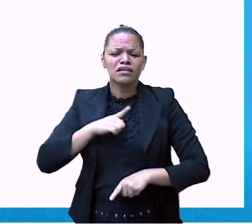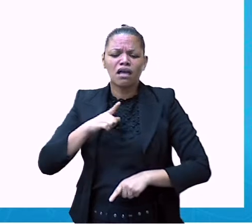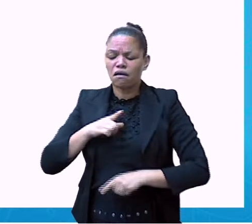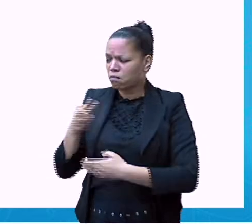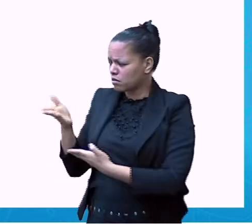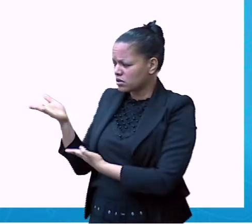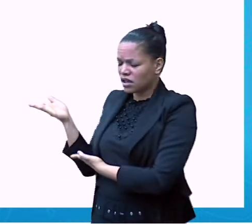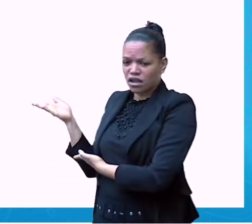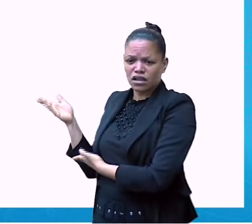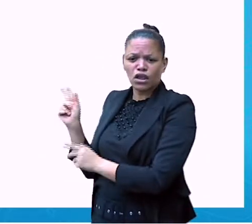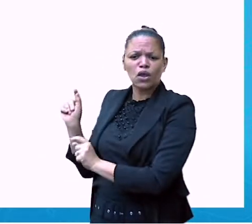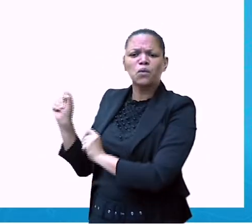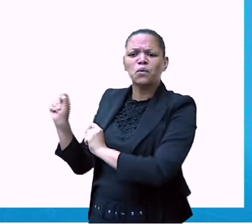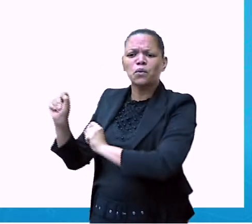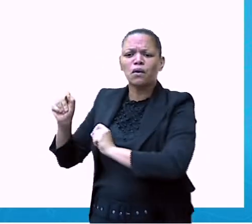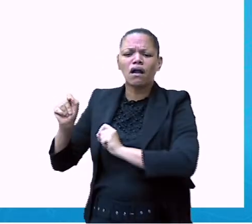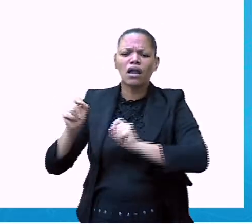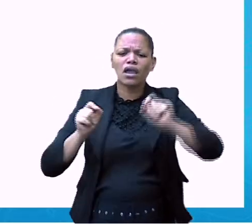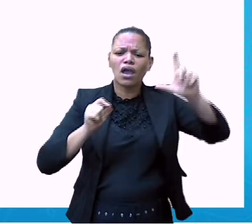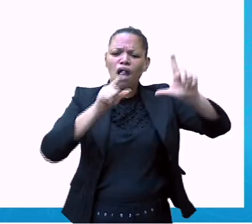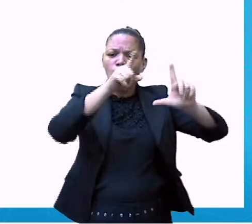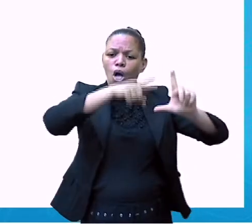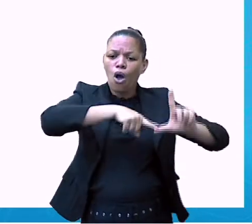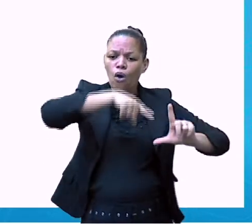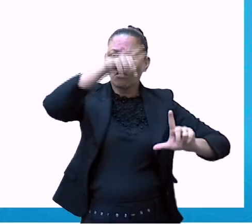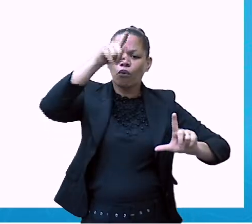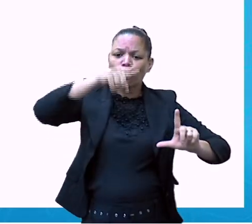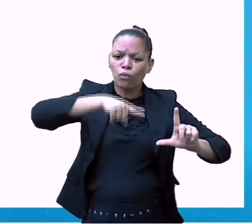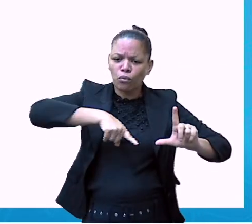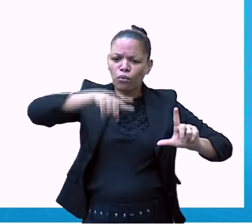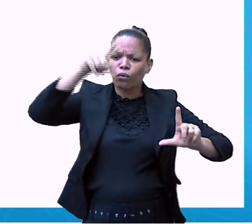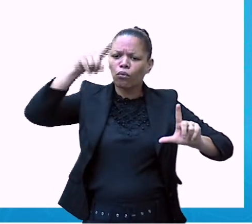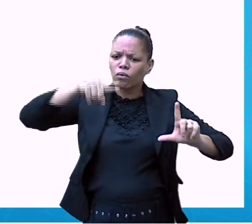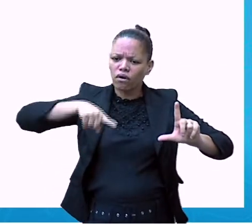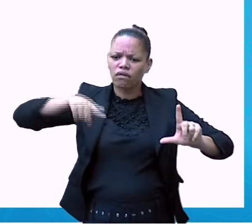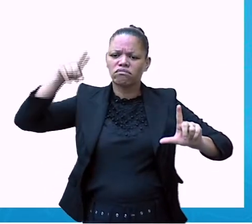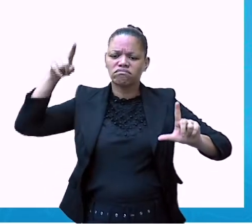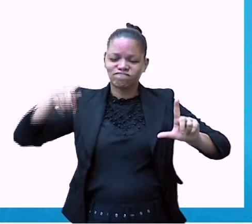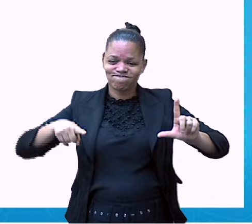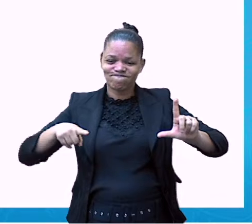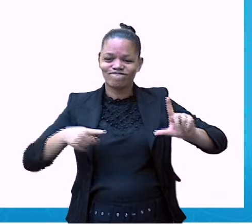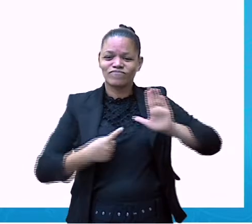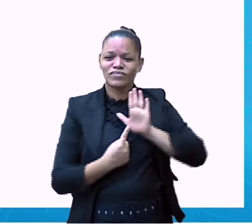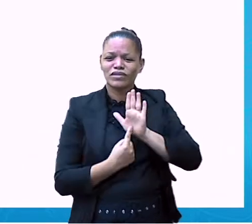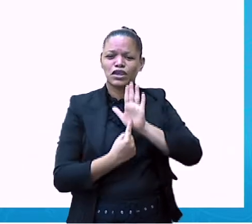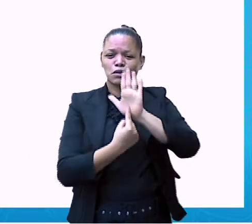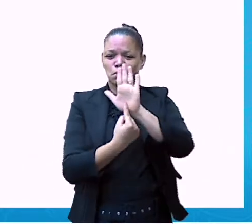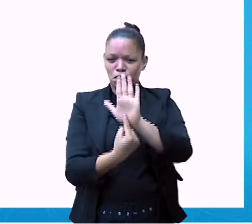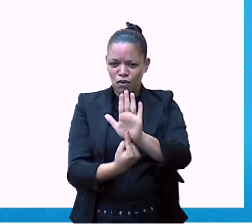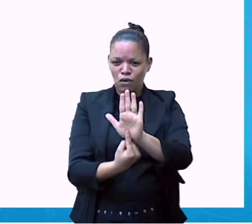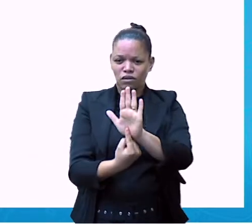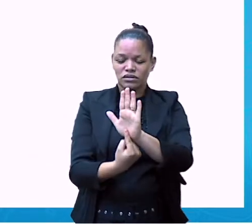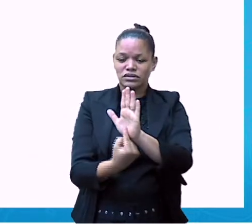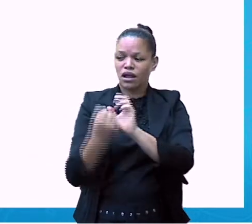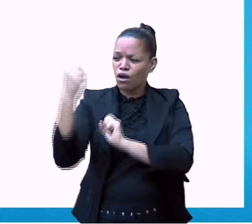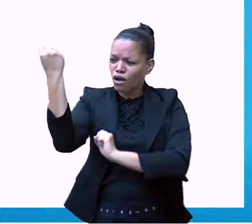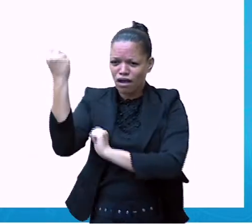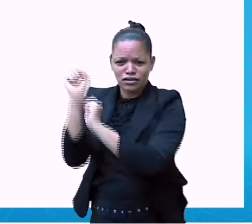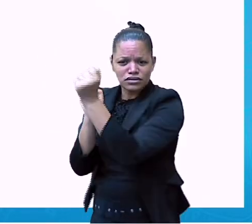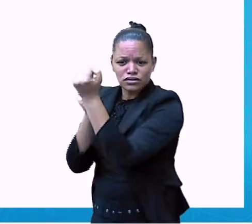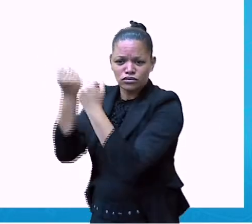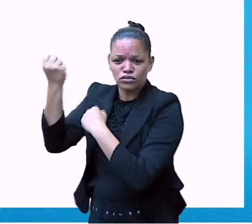do que as residências. Por que que a indústria polui mais que as residências? Porque